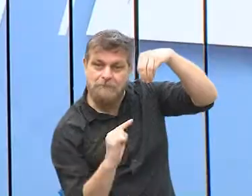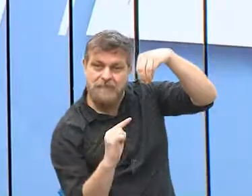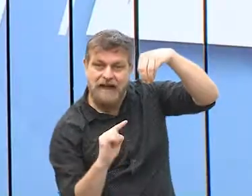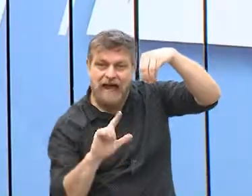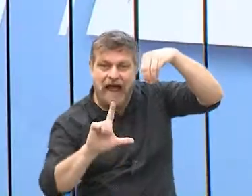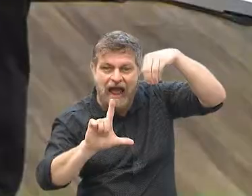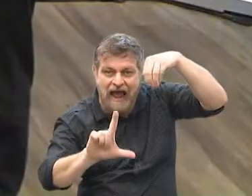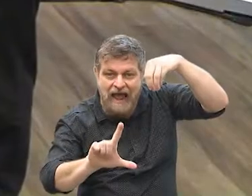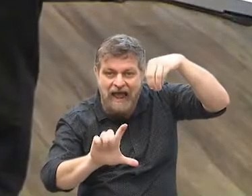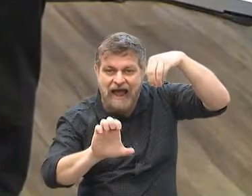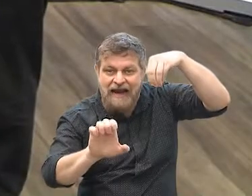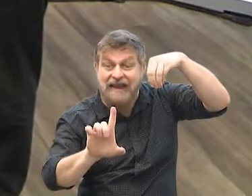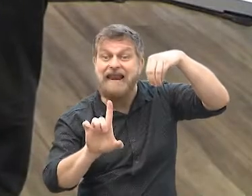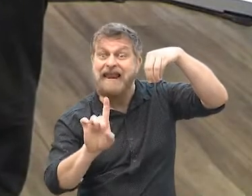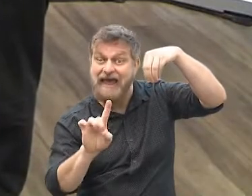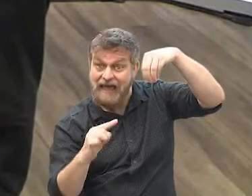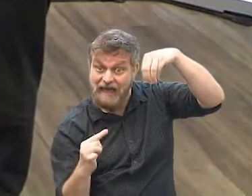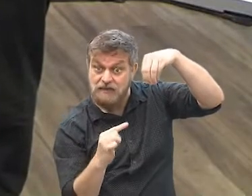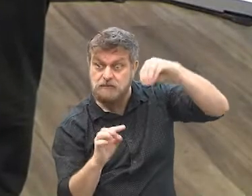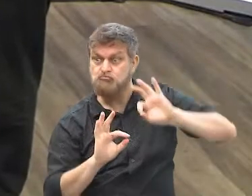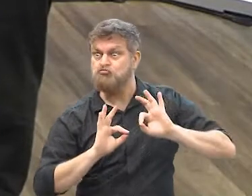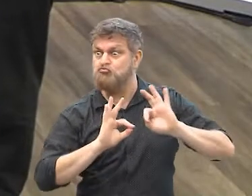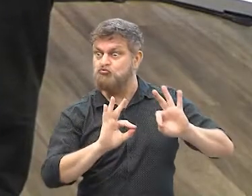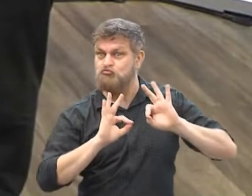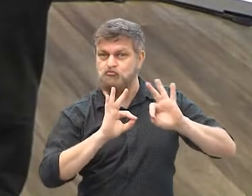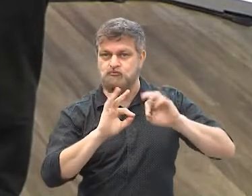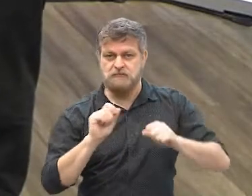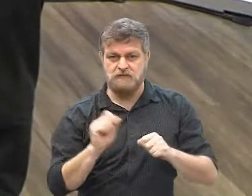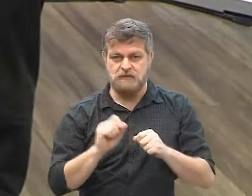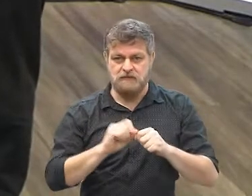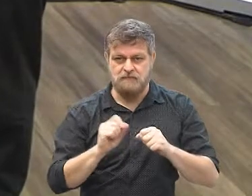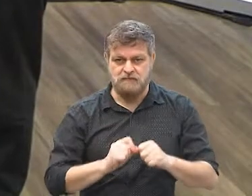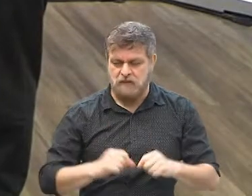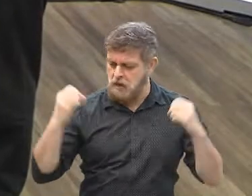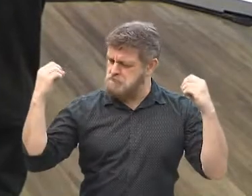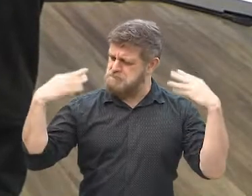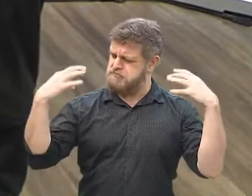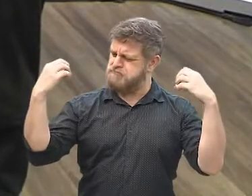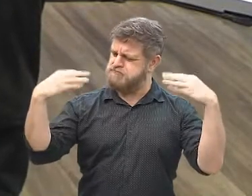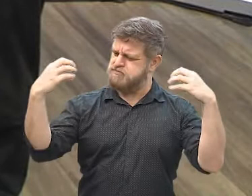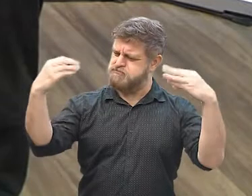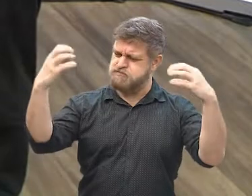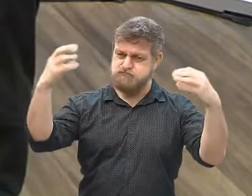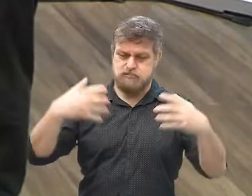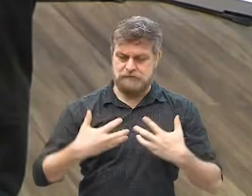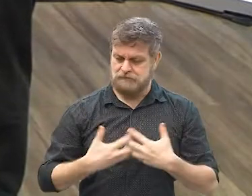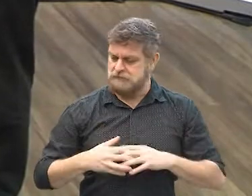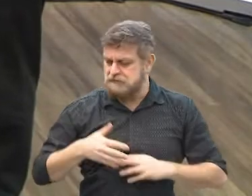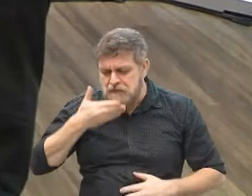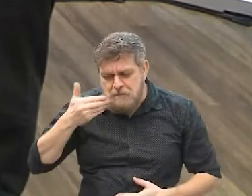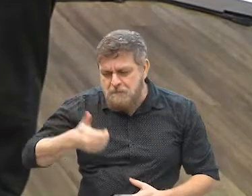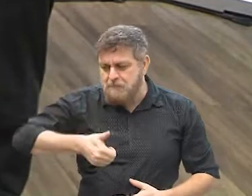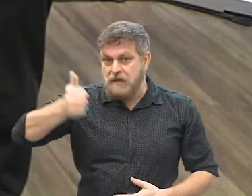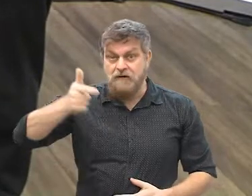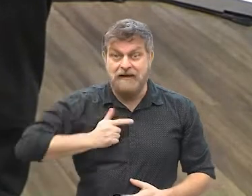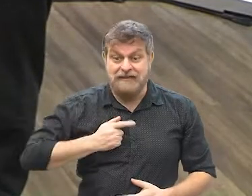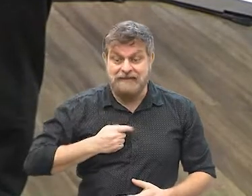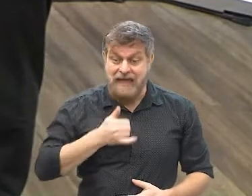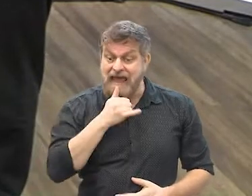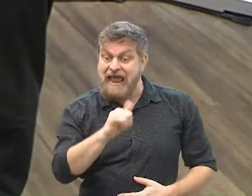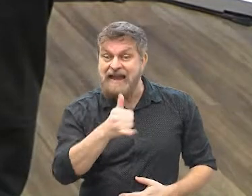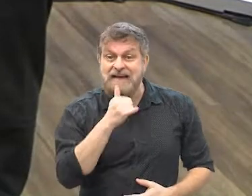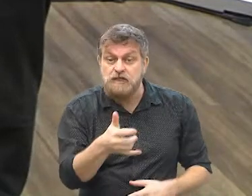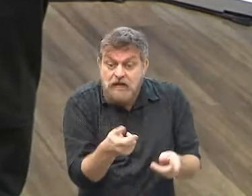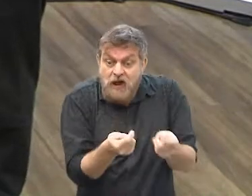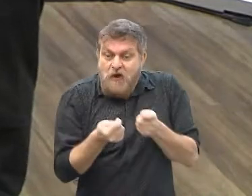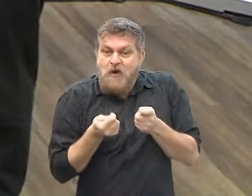a LED, né, que conseguem dar a mesma luminosidade, são mais eficientes, com menor consumo de